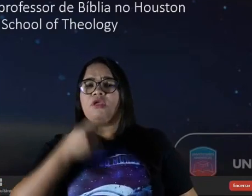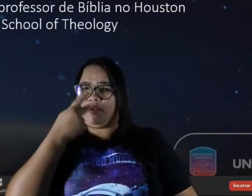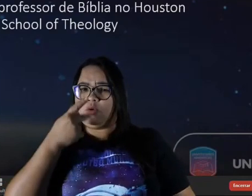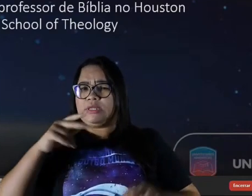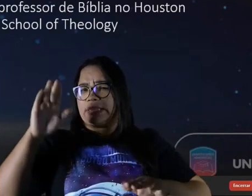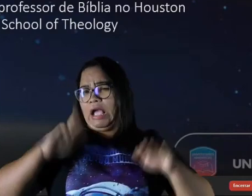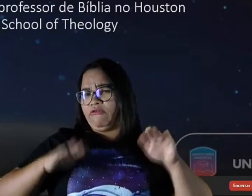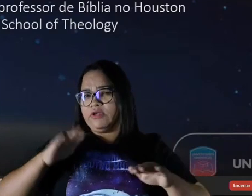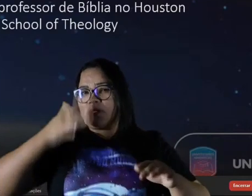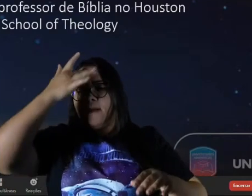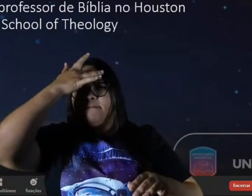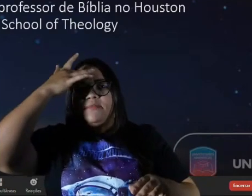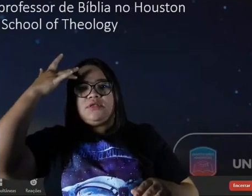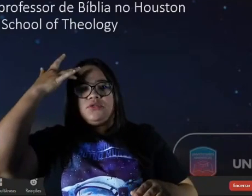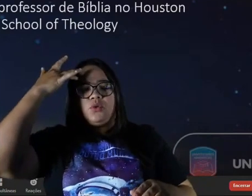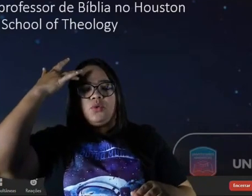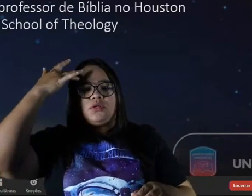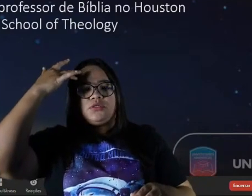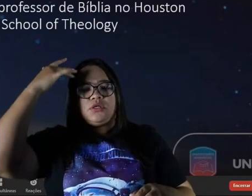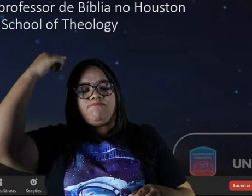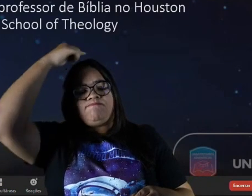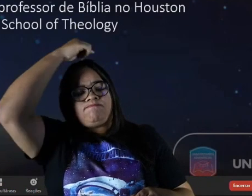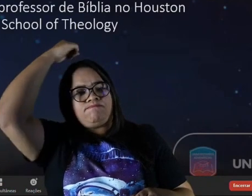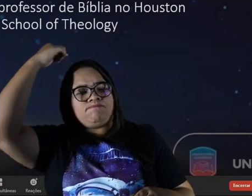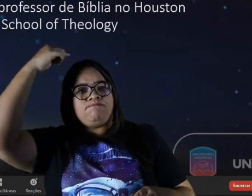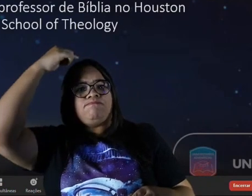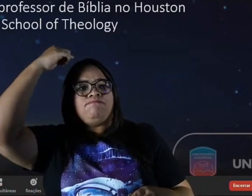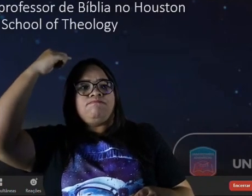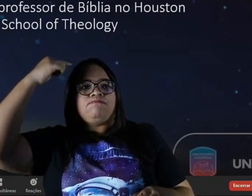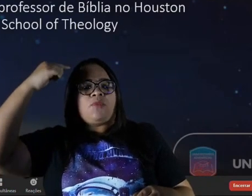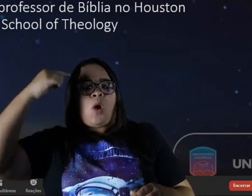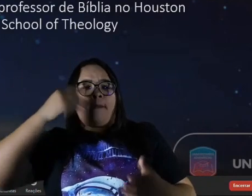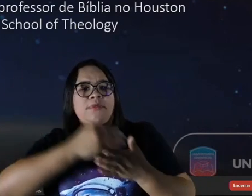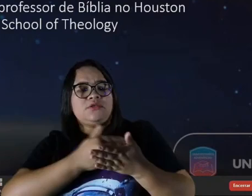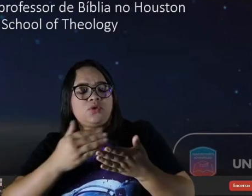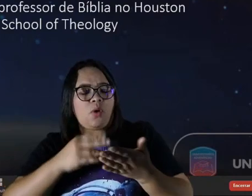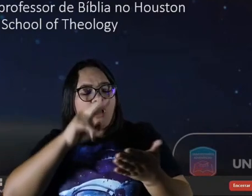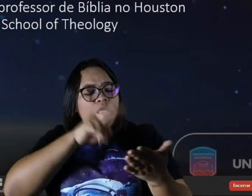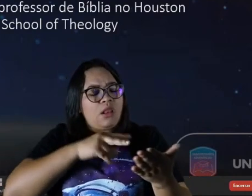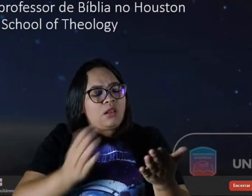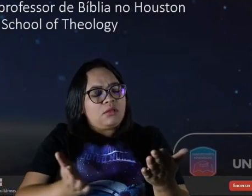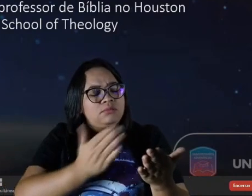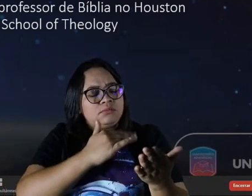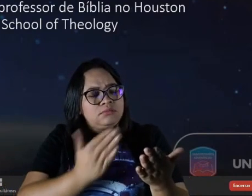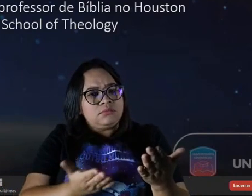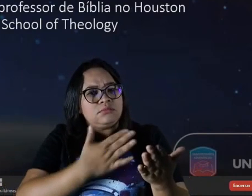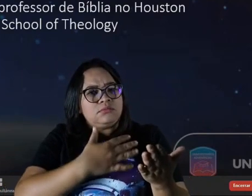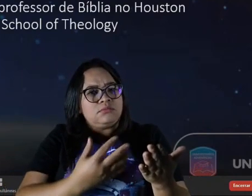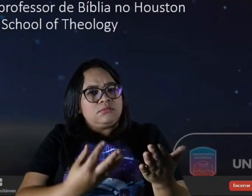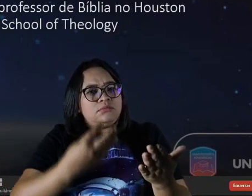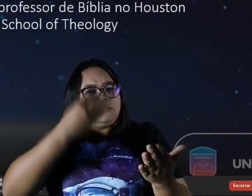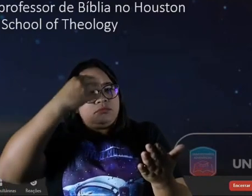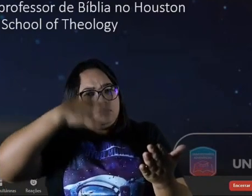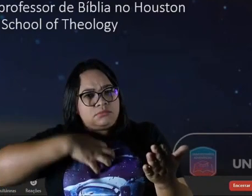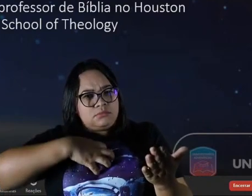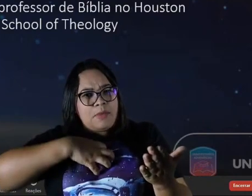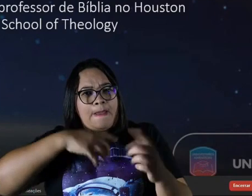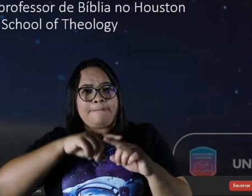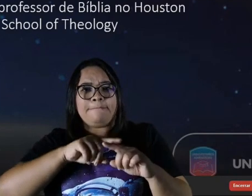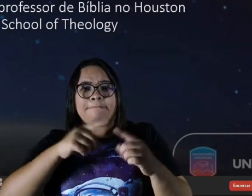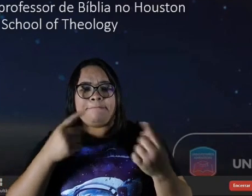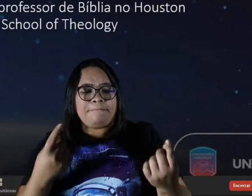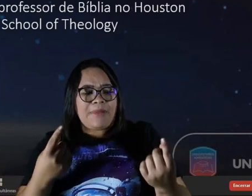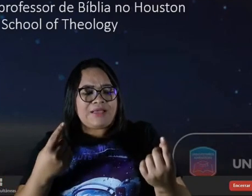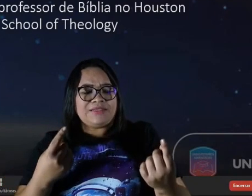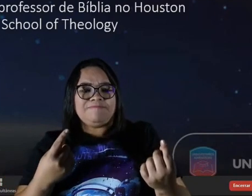pessoas espirituais as levaram para uma aplicação até válida da palavra de Deus aos nossos dias, mas ao custo de fugir por